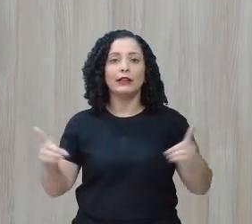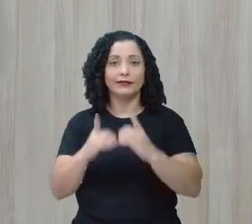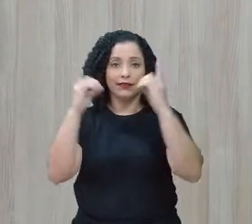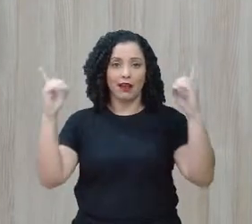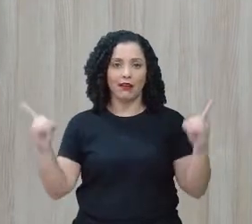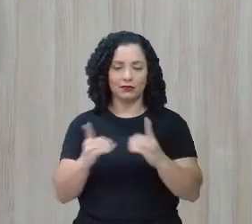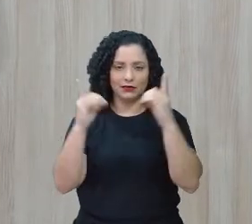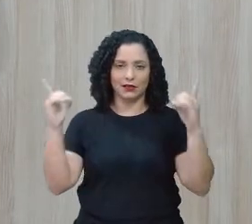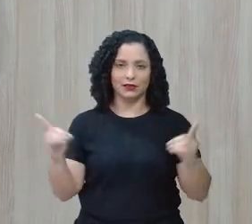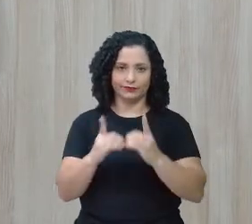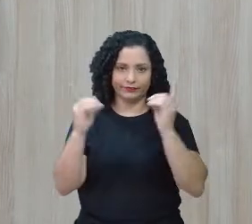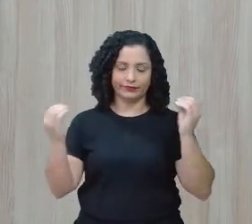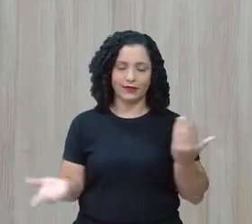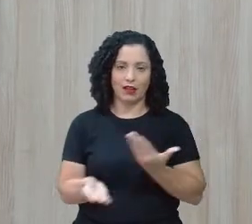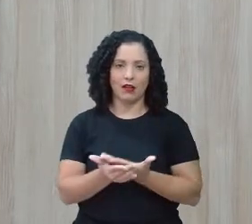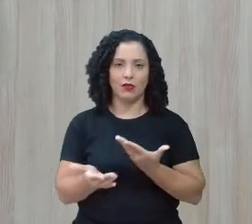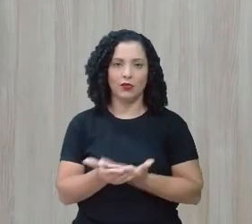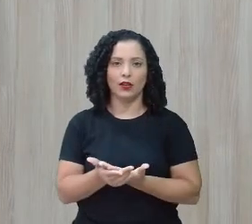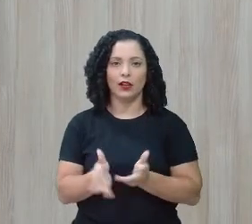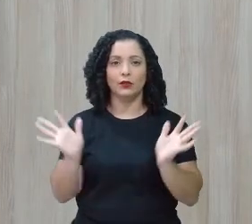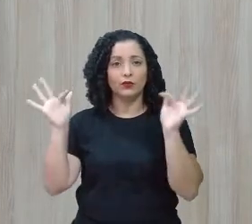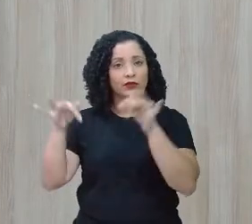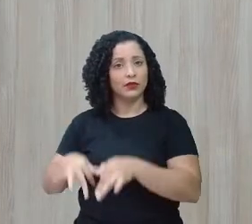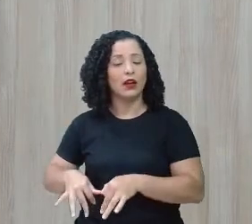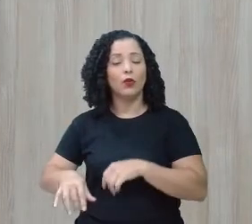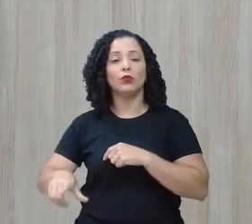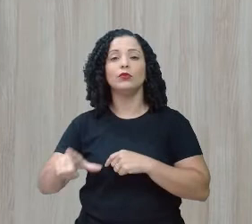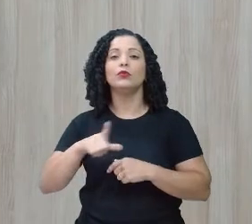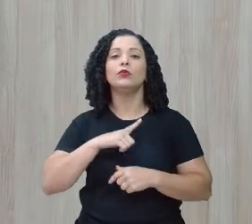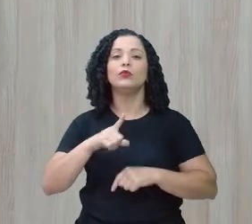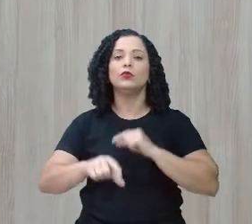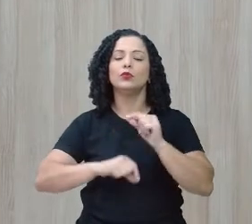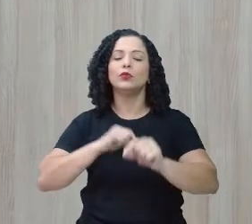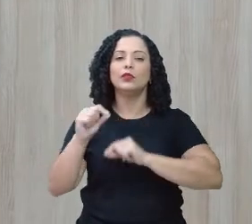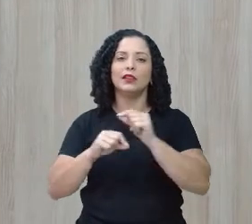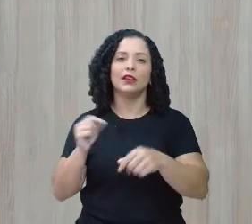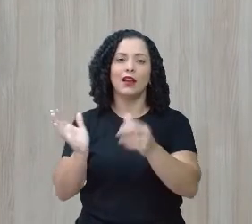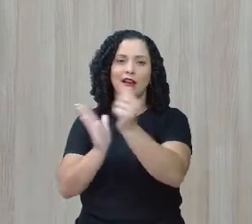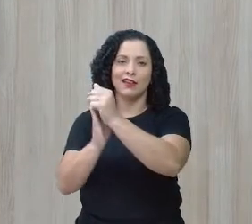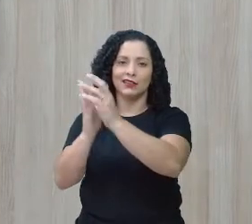no final também da trilha, você também vai encontrar um